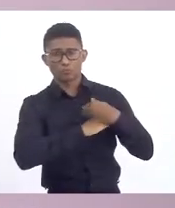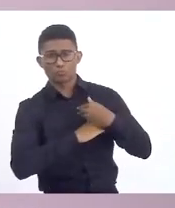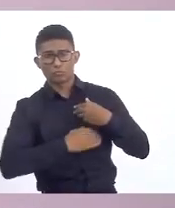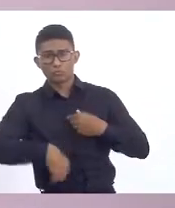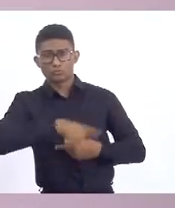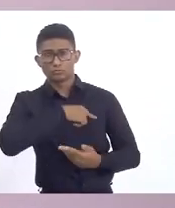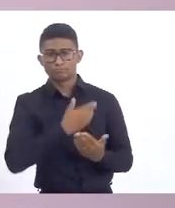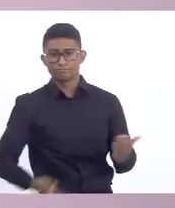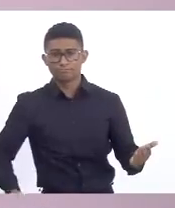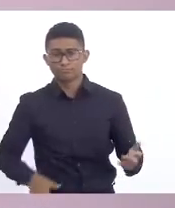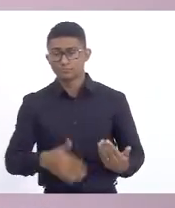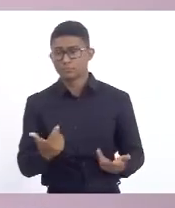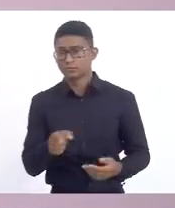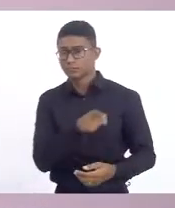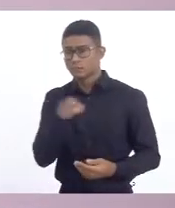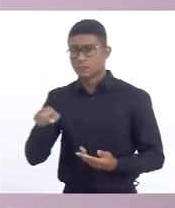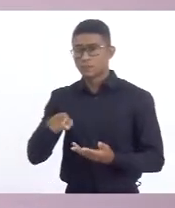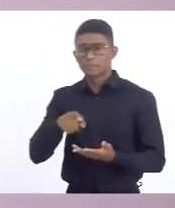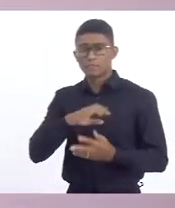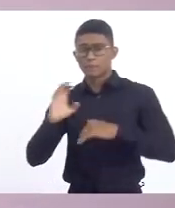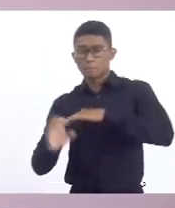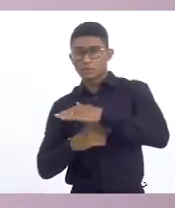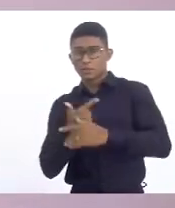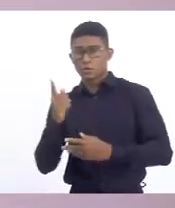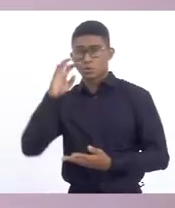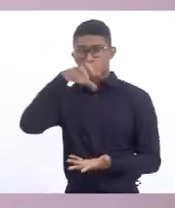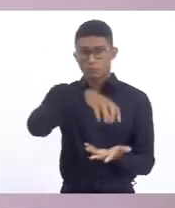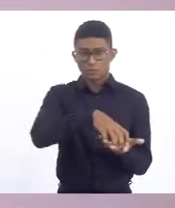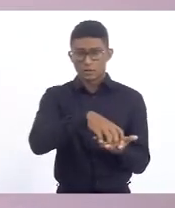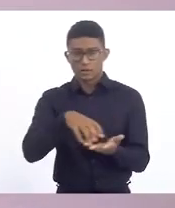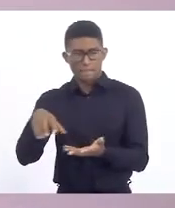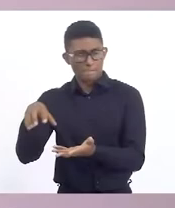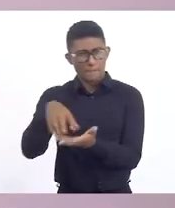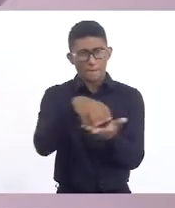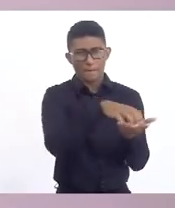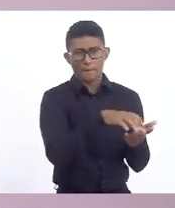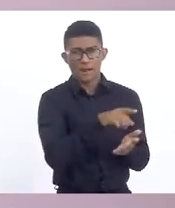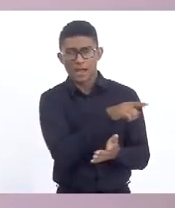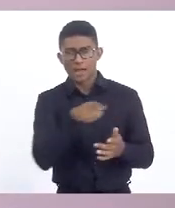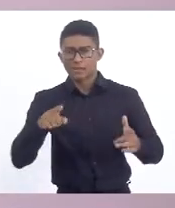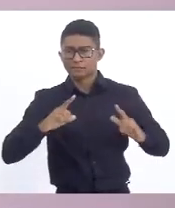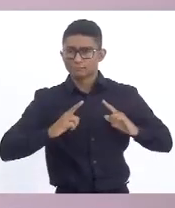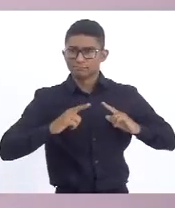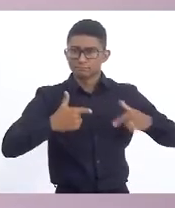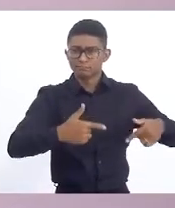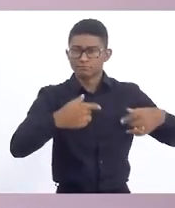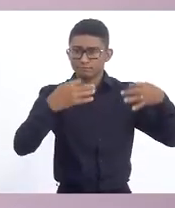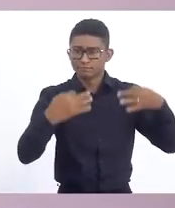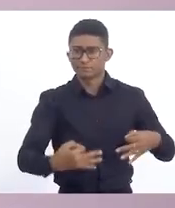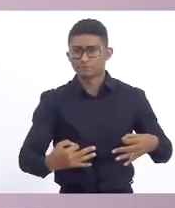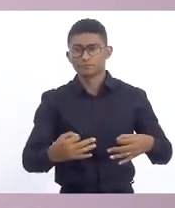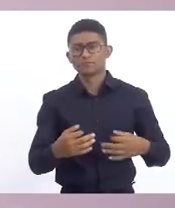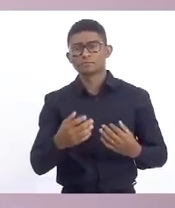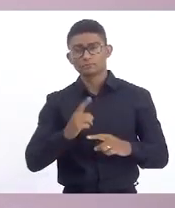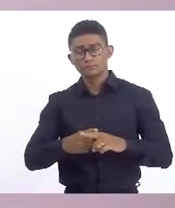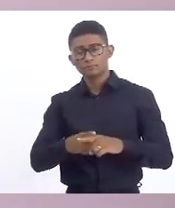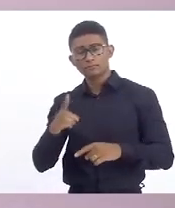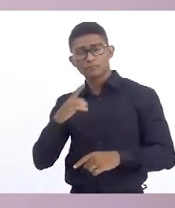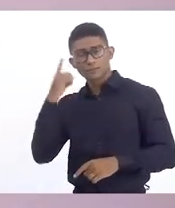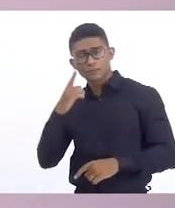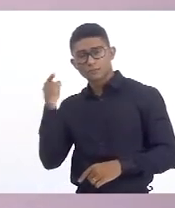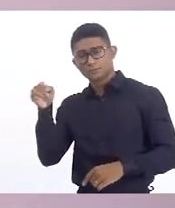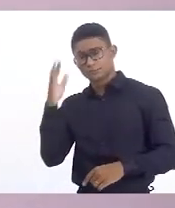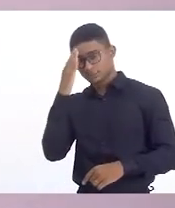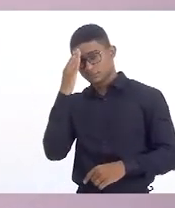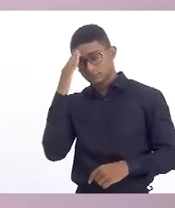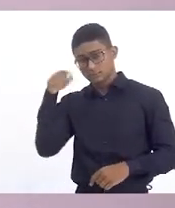que essas empresas concessionárias venham cumprir seu papel. Porque o deputado dos Paulo sabe perfeitamente disso.